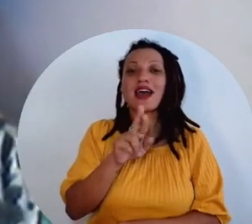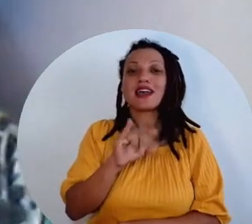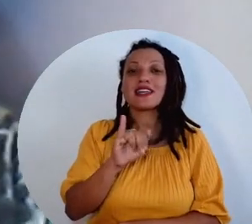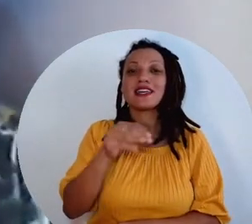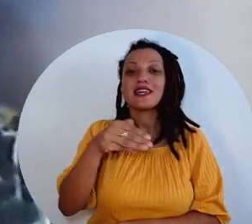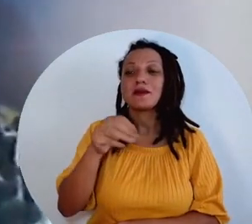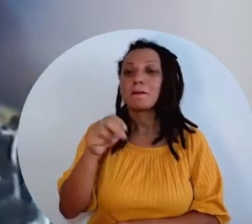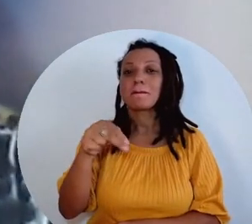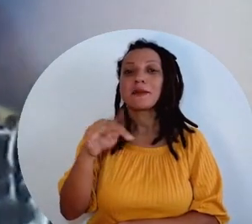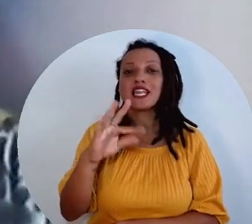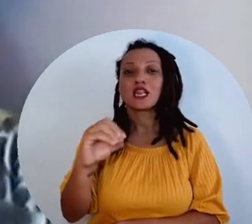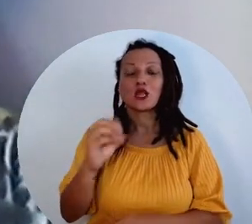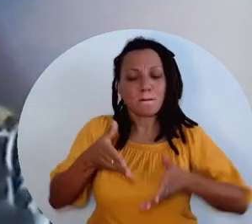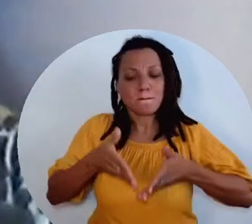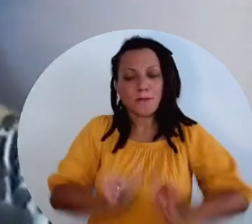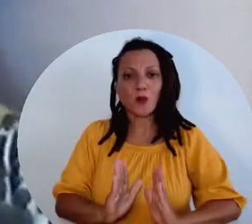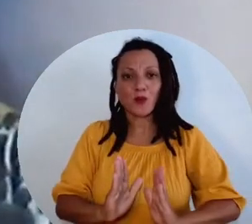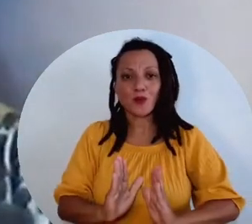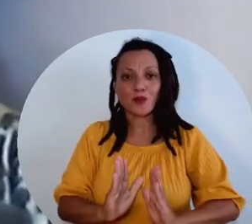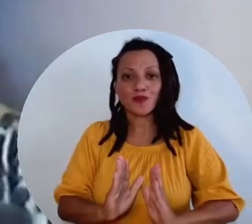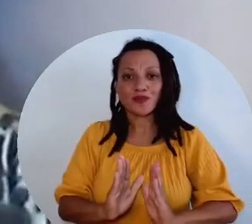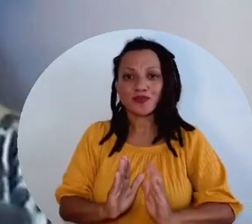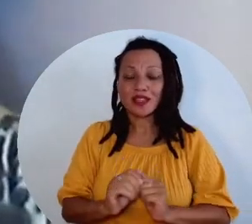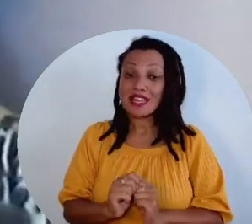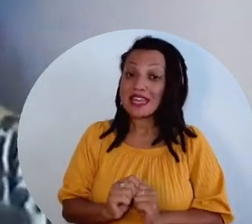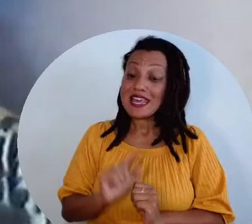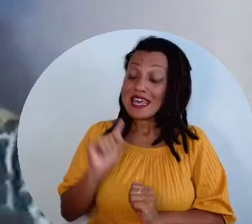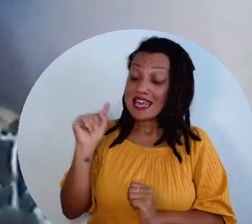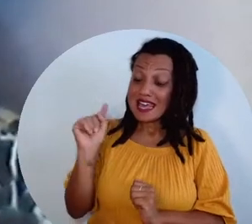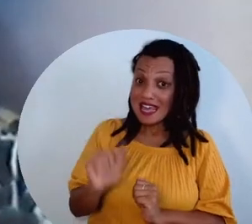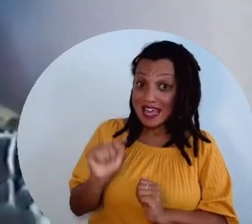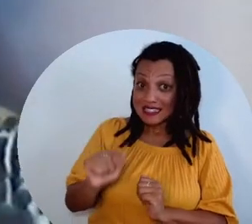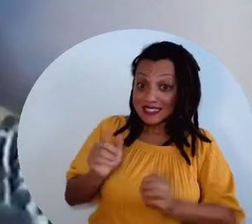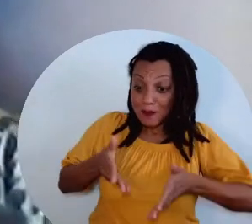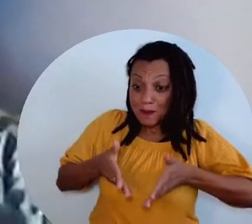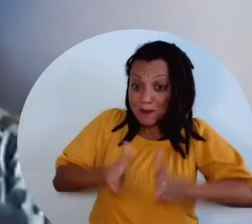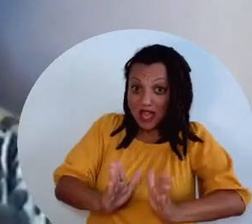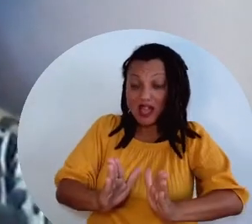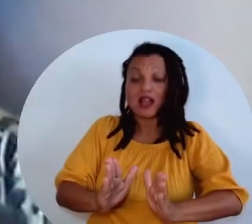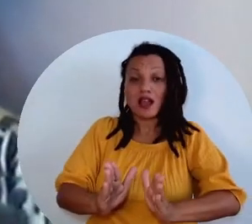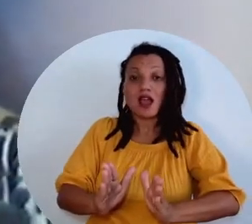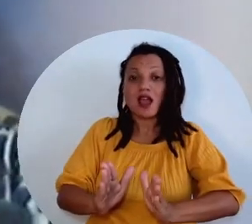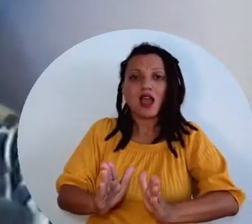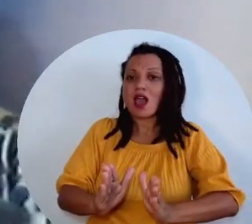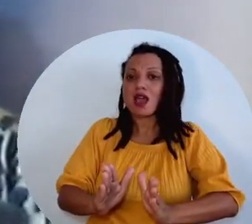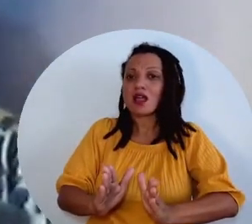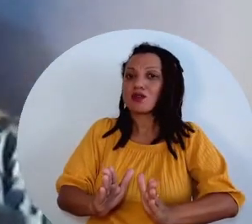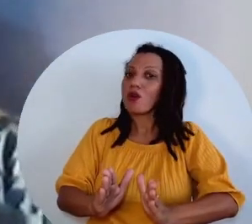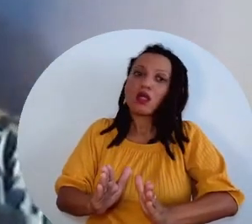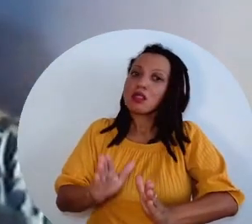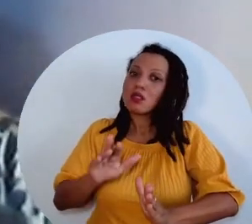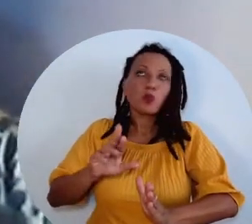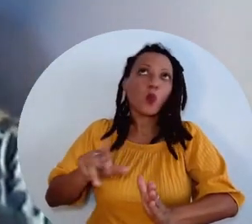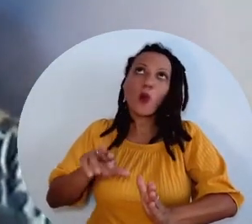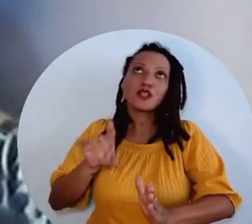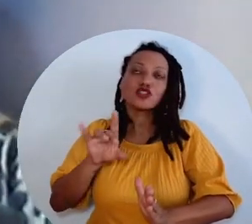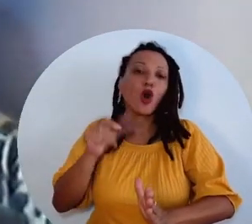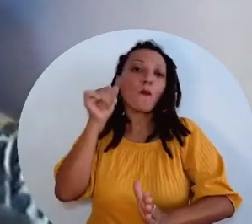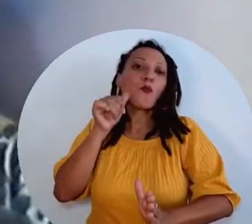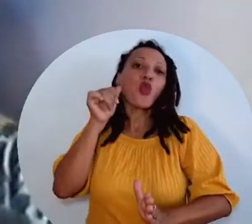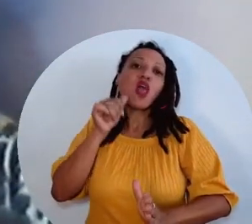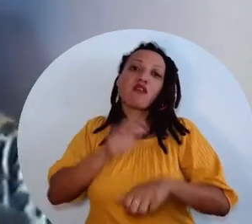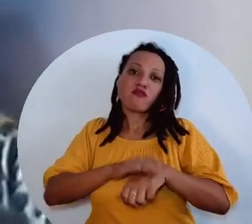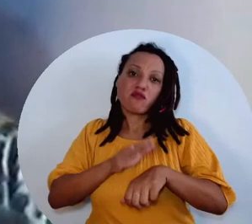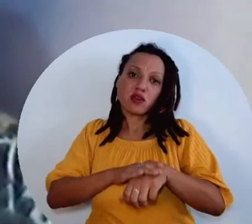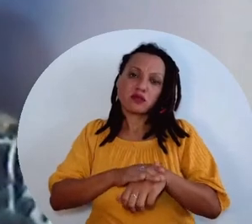trazendo para cá, esse parimento não está totalmente relacionado ou exclusivamente relacionado à figura da mulher, né? A gente